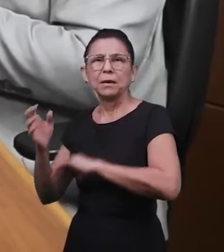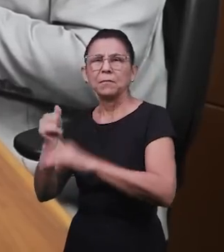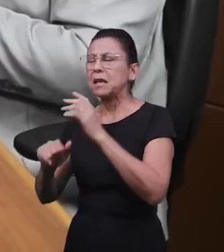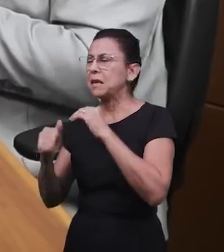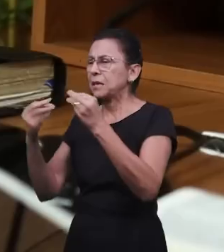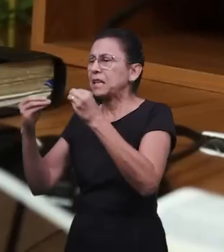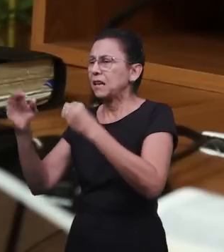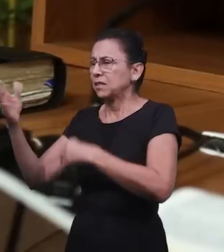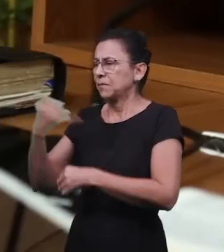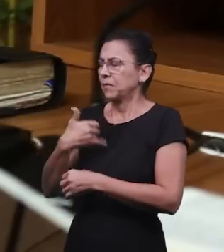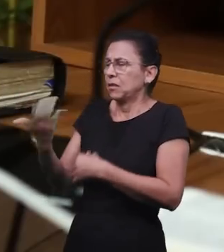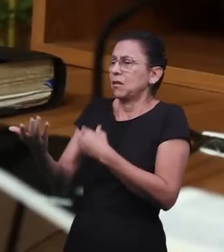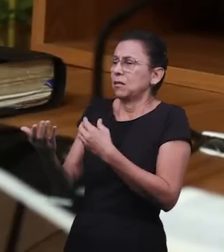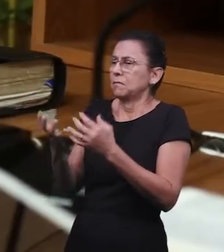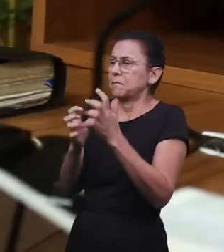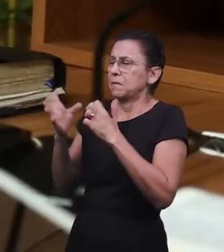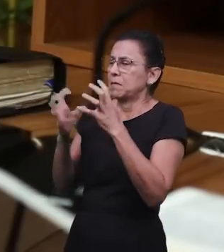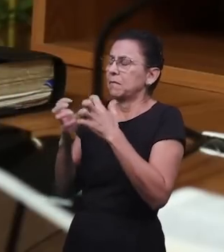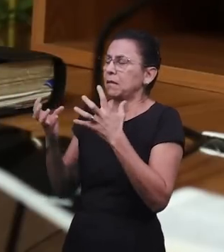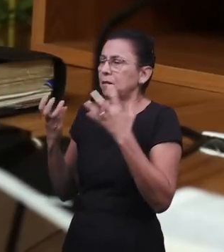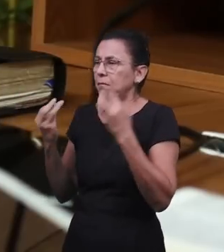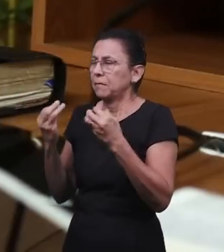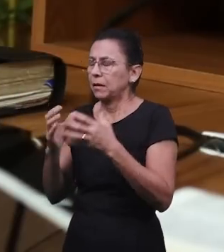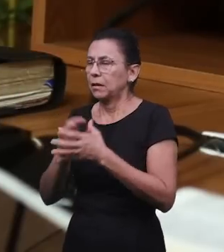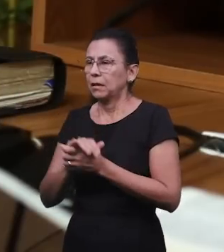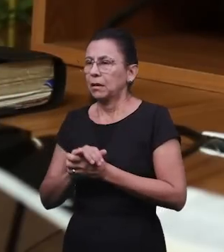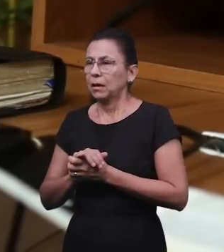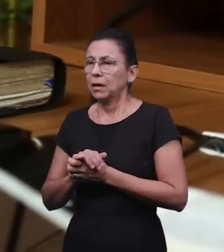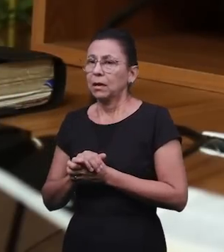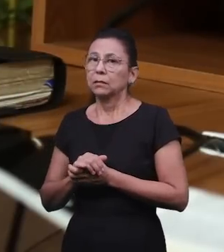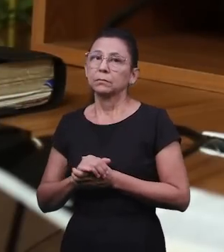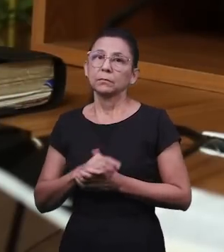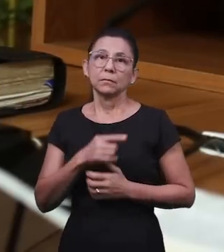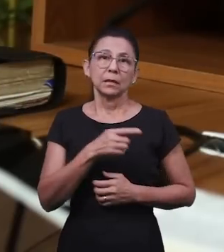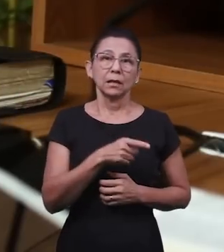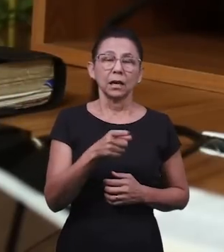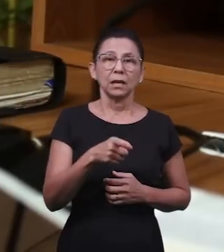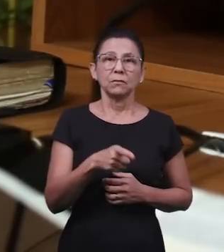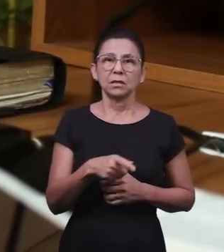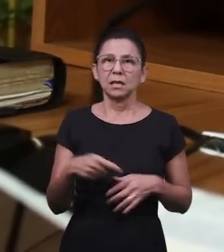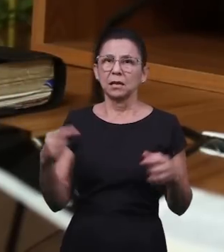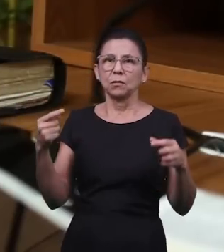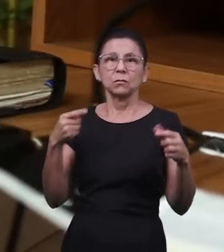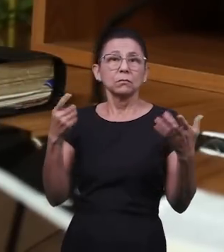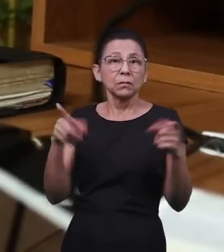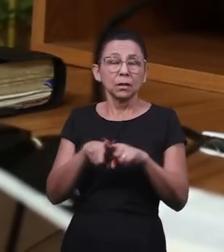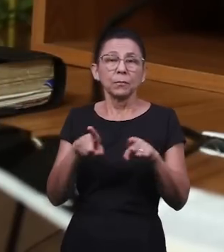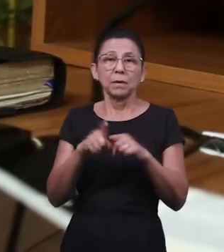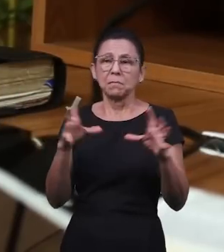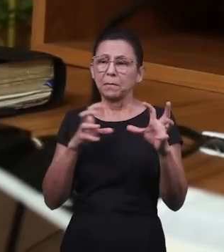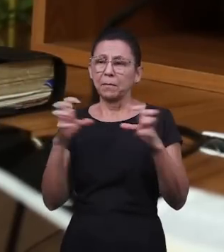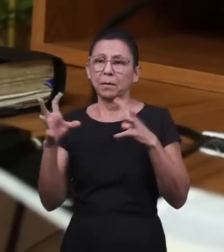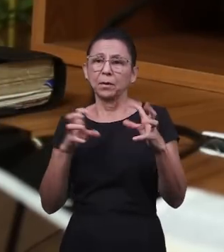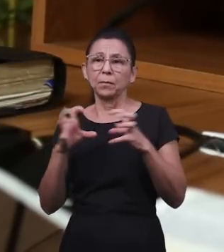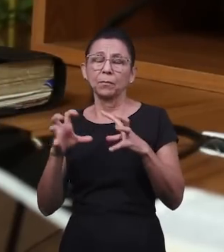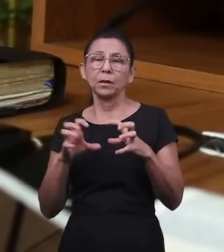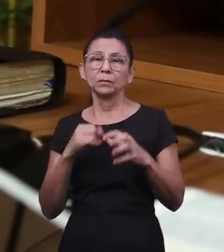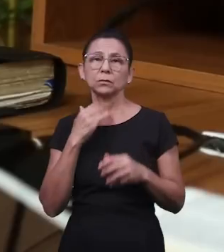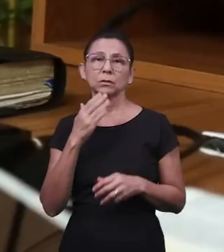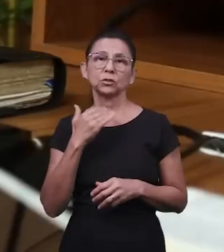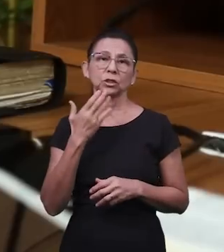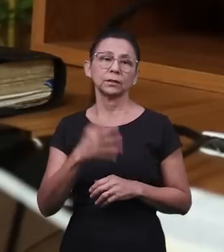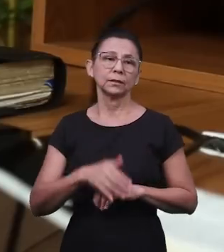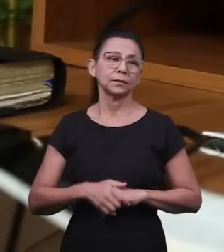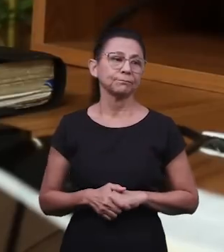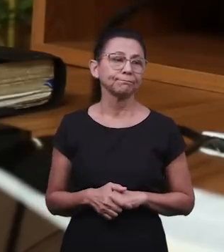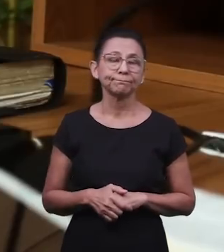pancadas, as pedradas ali, sem contra-atacar. Se contra-atacar, você aí não, a confissão não vai ter valor. Você vai ter, ah, mas